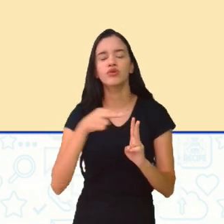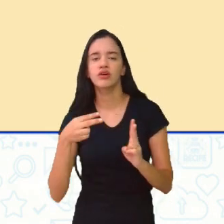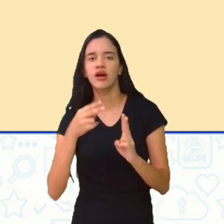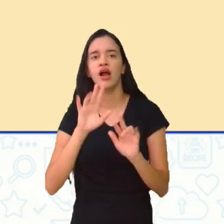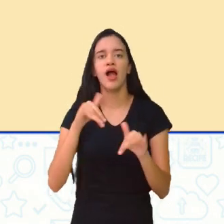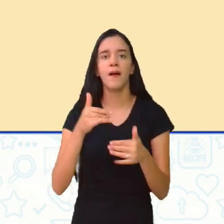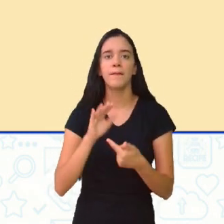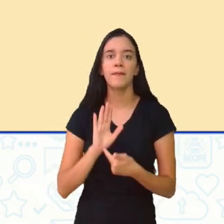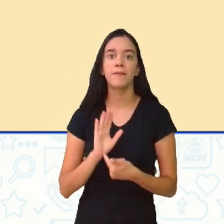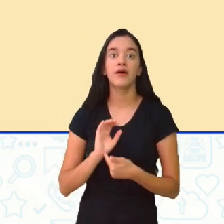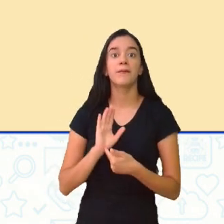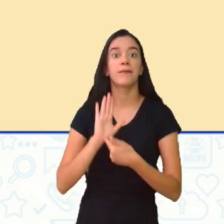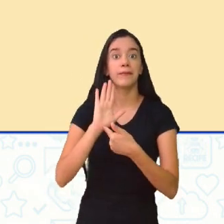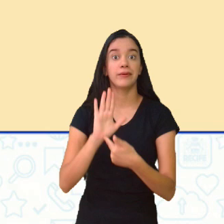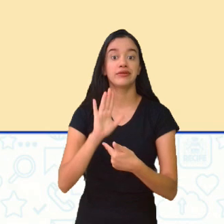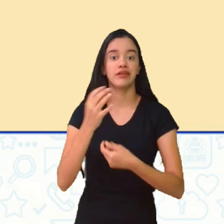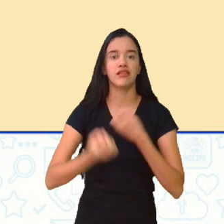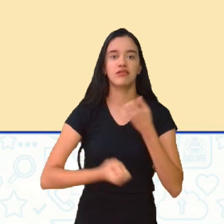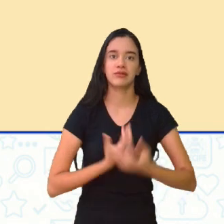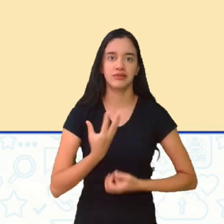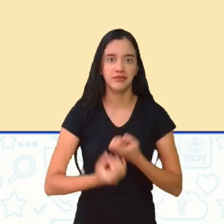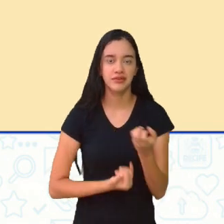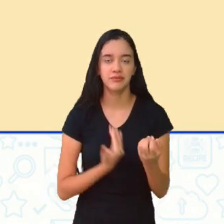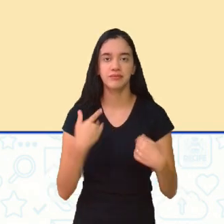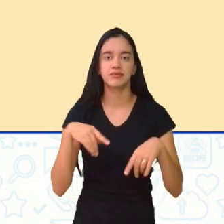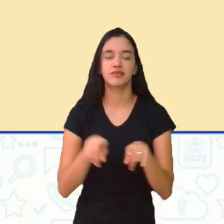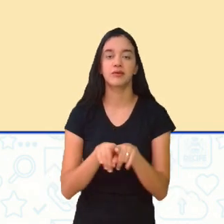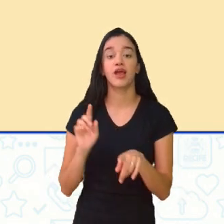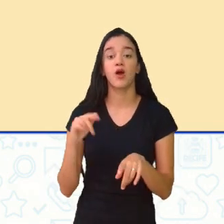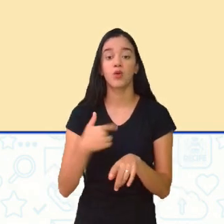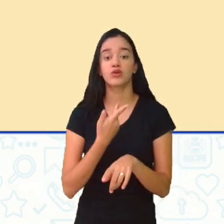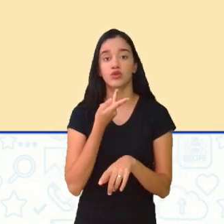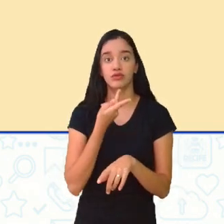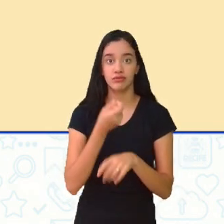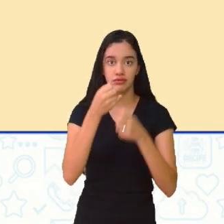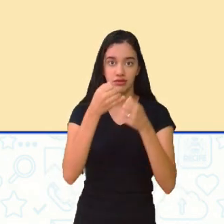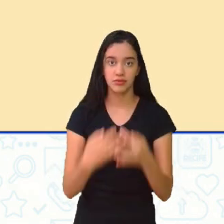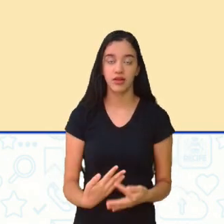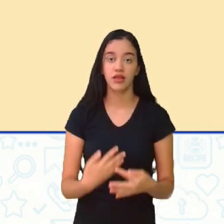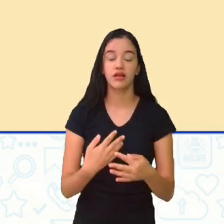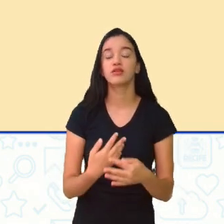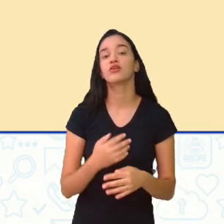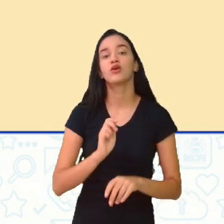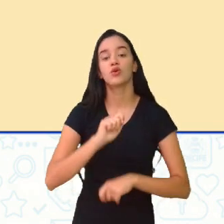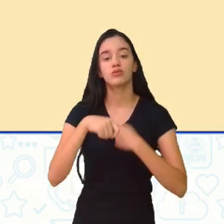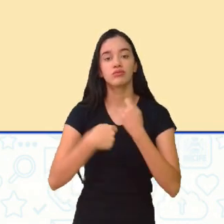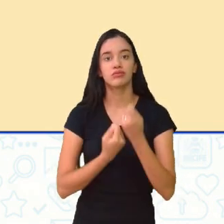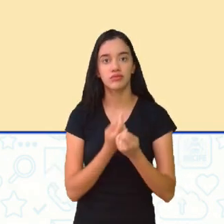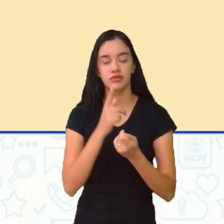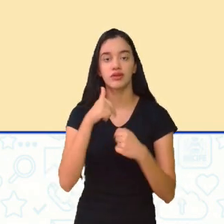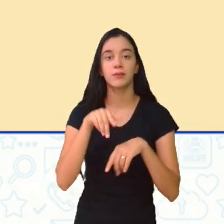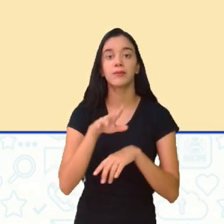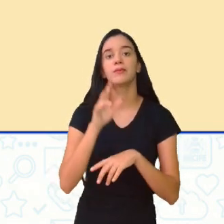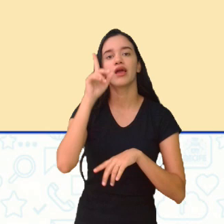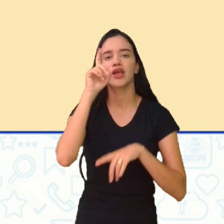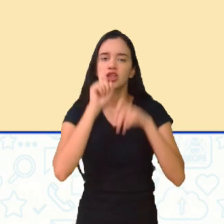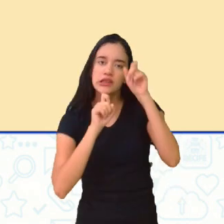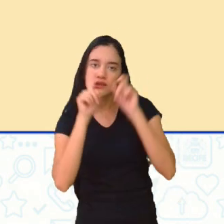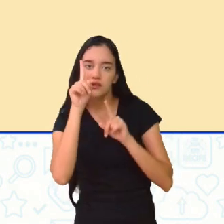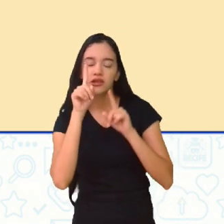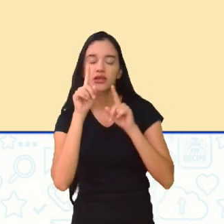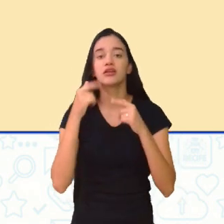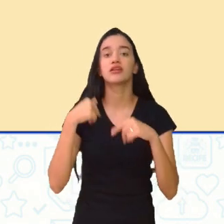para dar maior expressividade ao que falamos, com gestos, as expressões faciais,